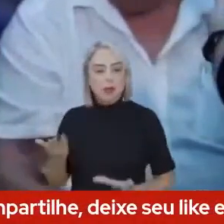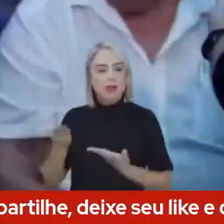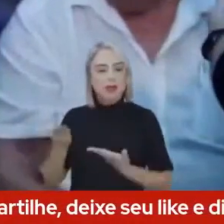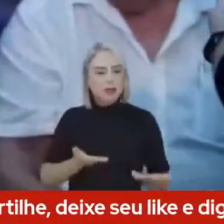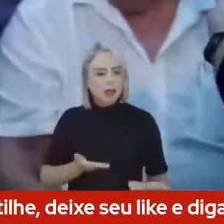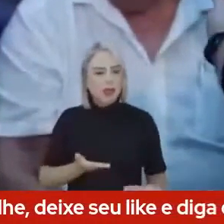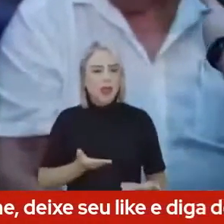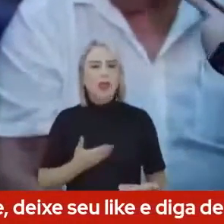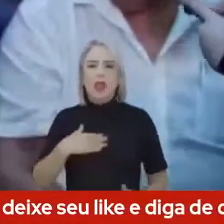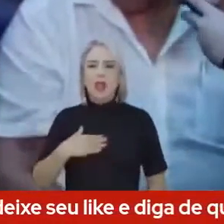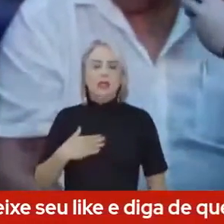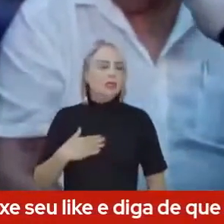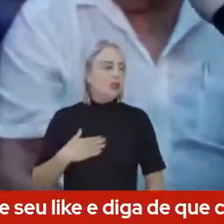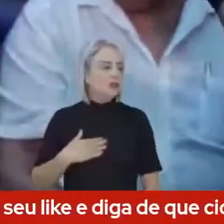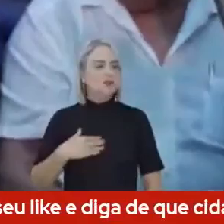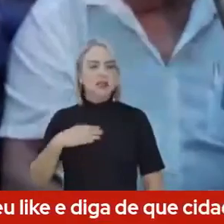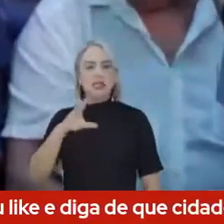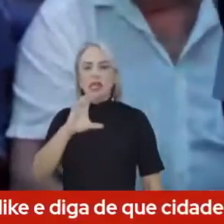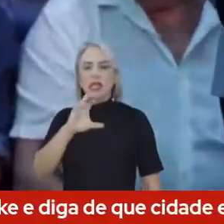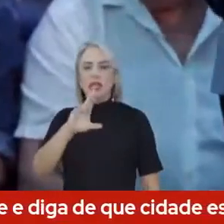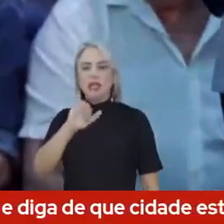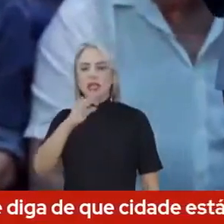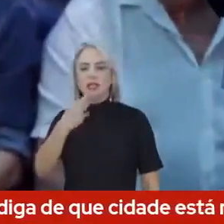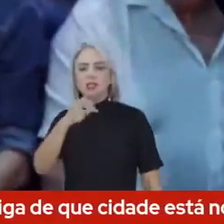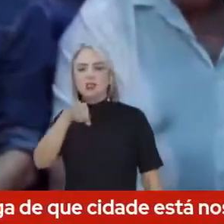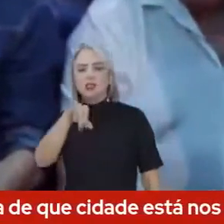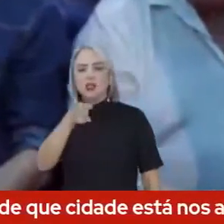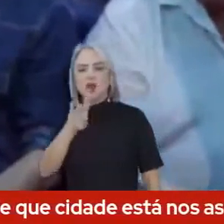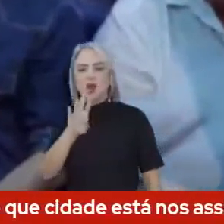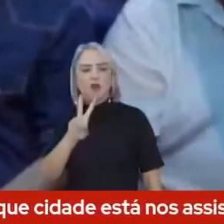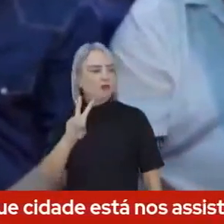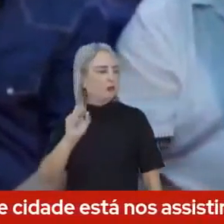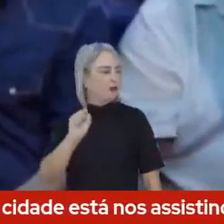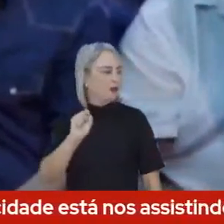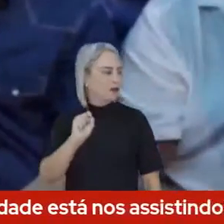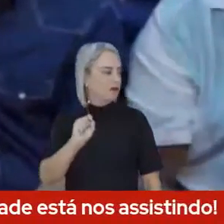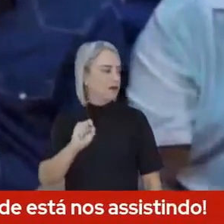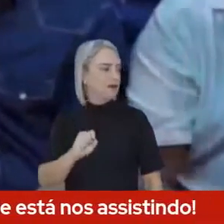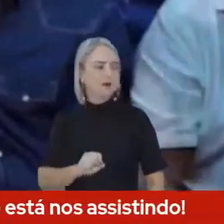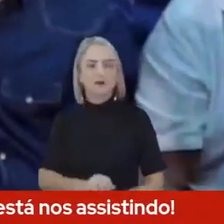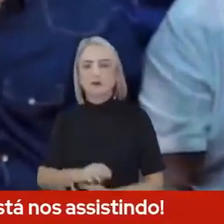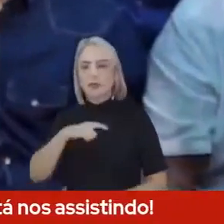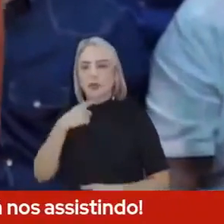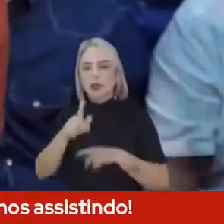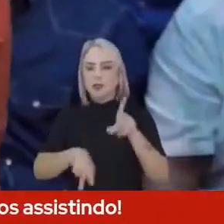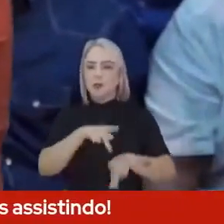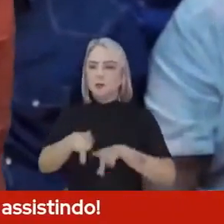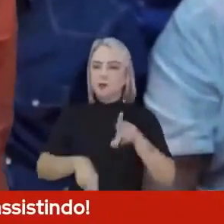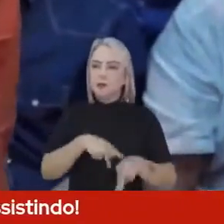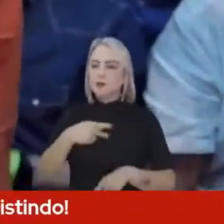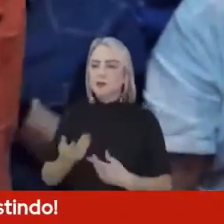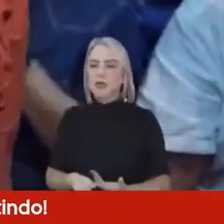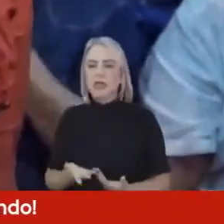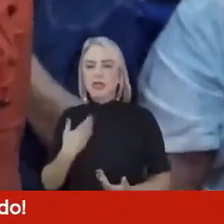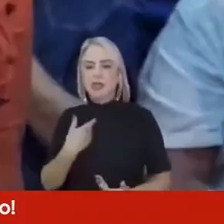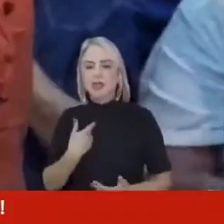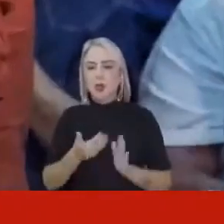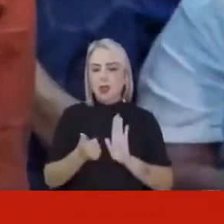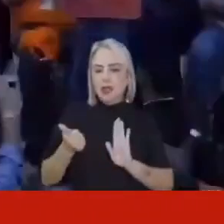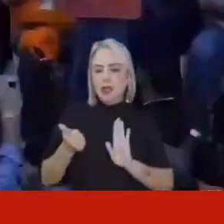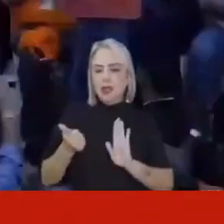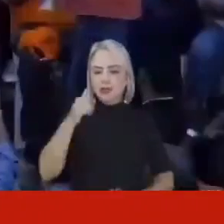Buarque. Você tem que ser a representação do povo brasileiro que quer tirar o Bolsonaro. É